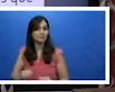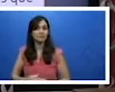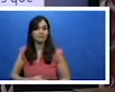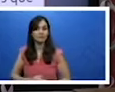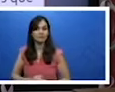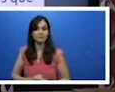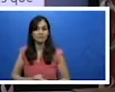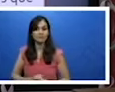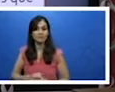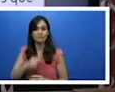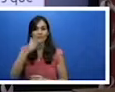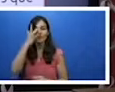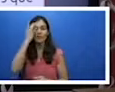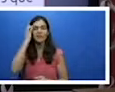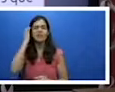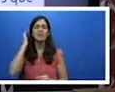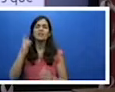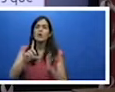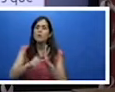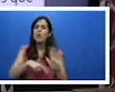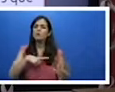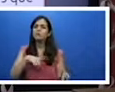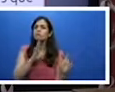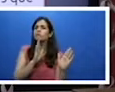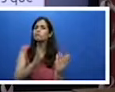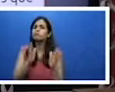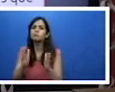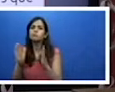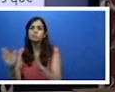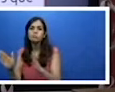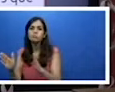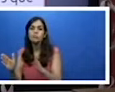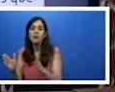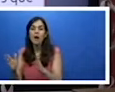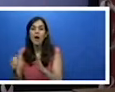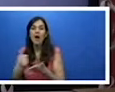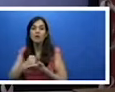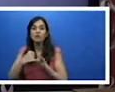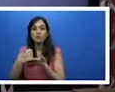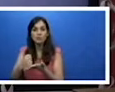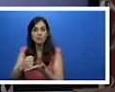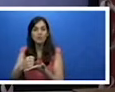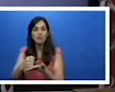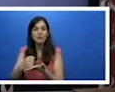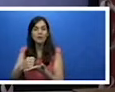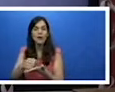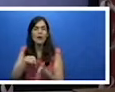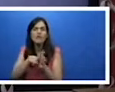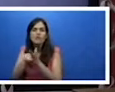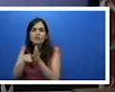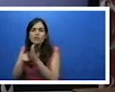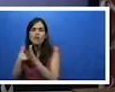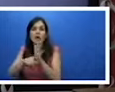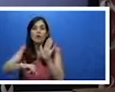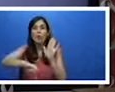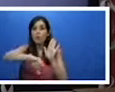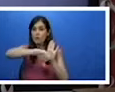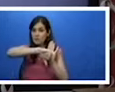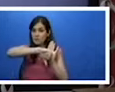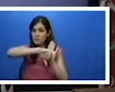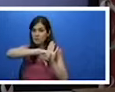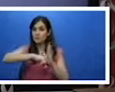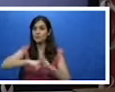de ações coincide com as ações que levarão ao crime. Nesse caso,